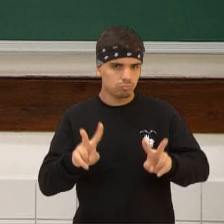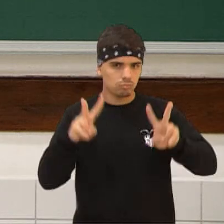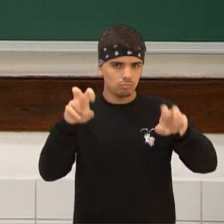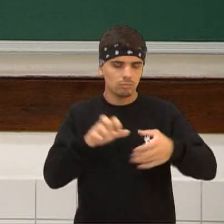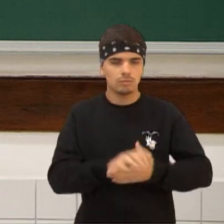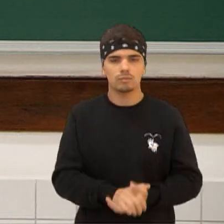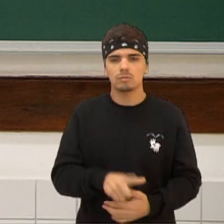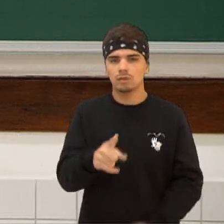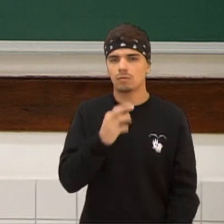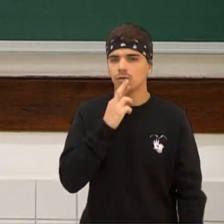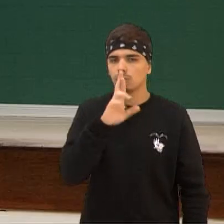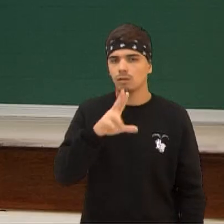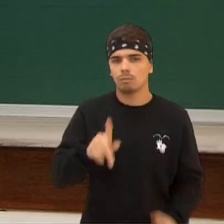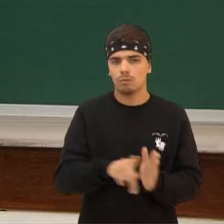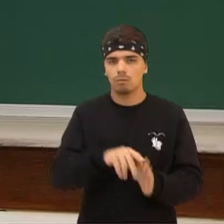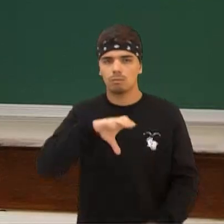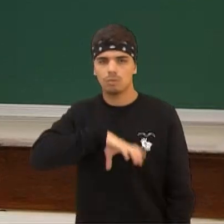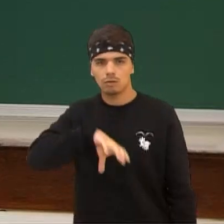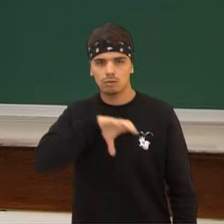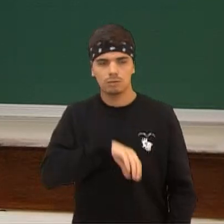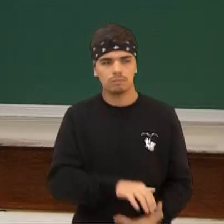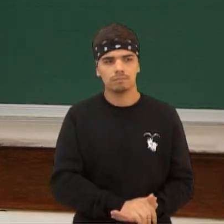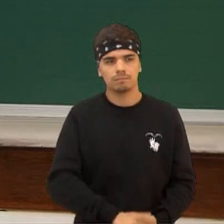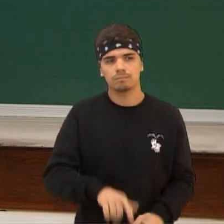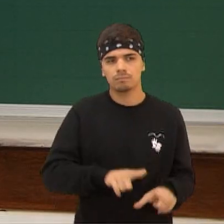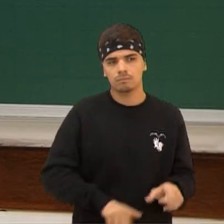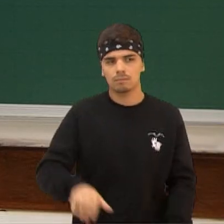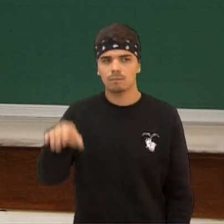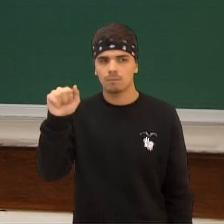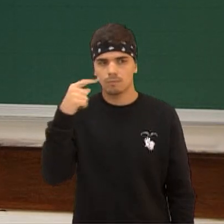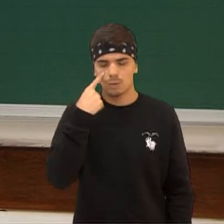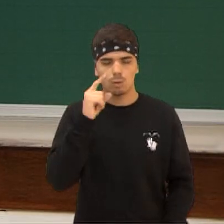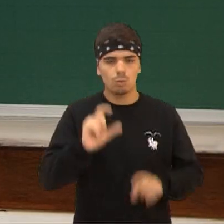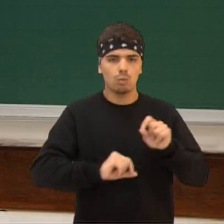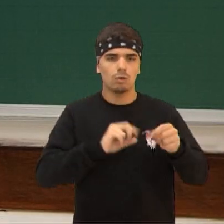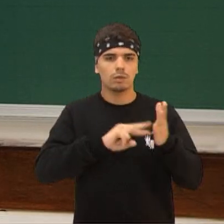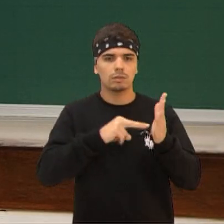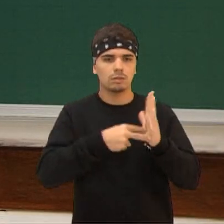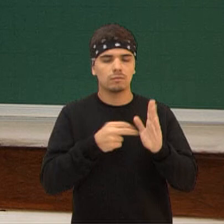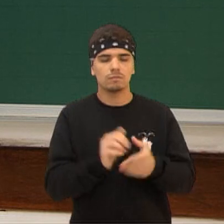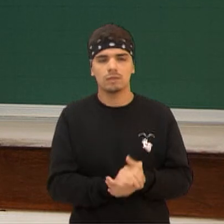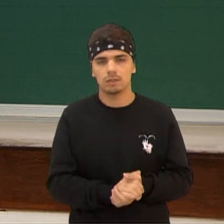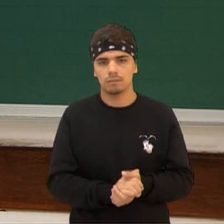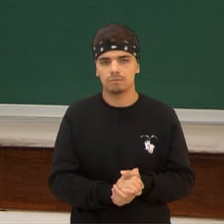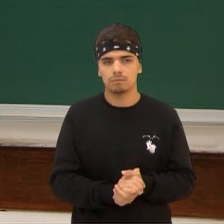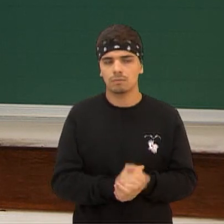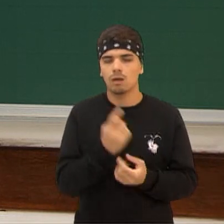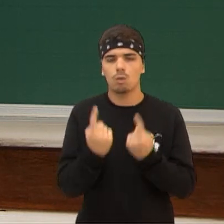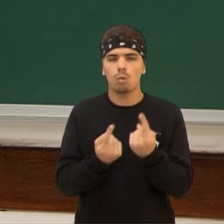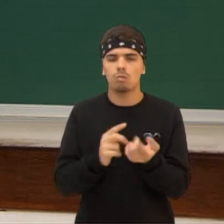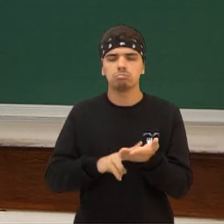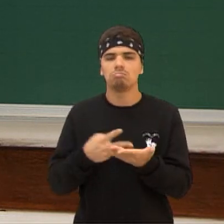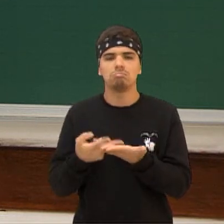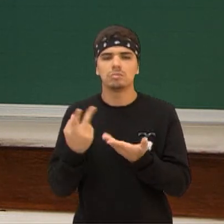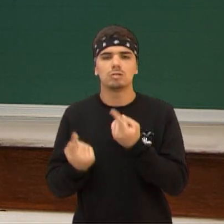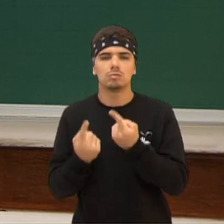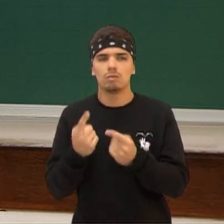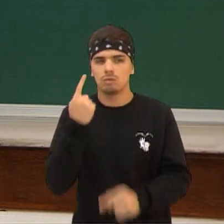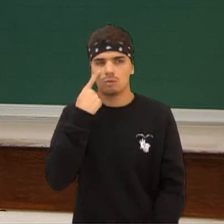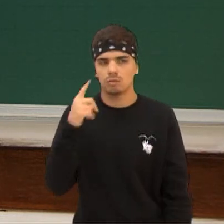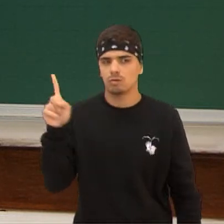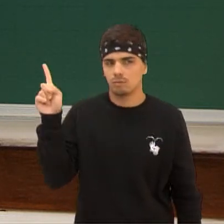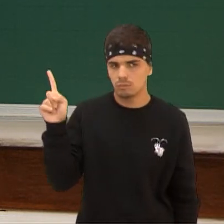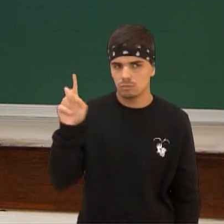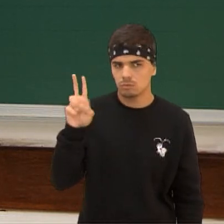Então você vai me responder em português. Letra A. O que significa? Qual é a tradução? O que significa o